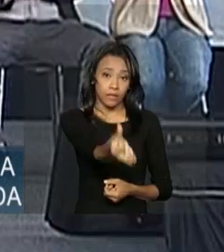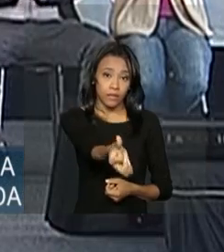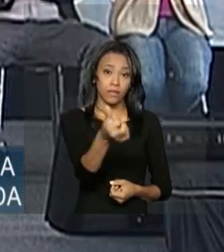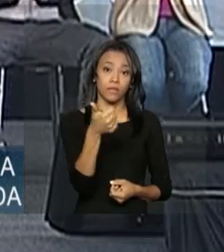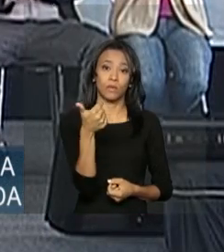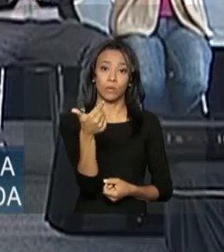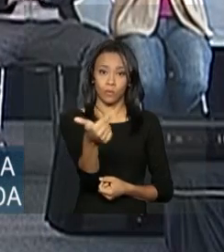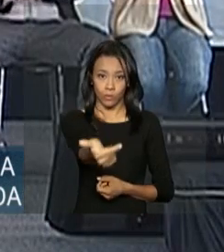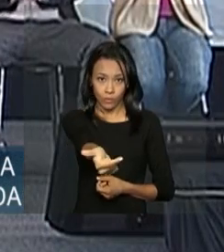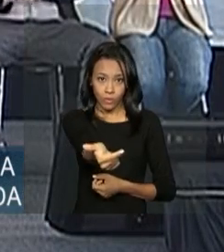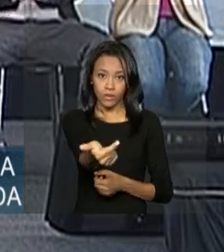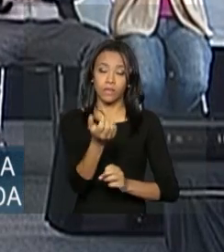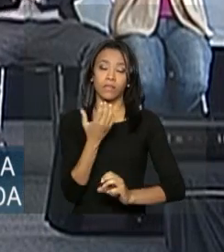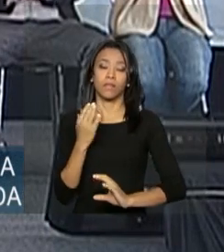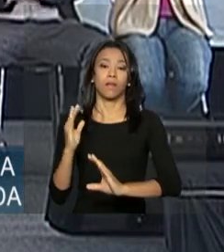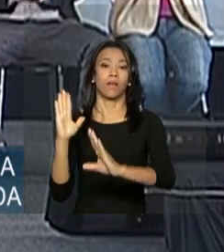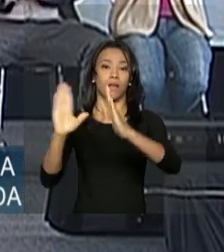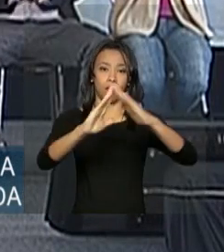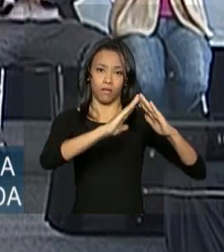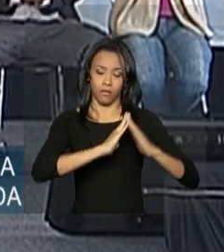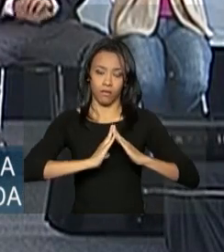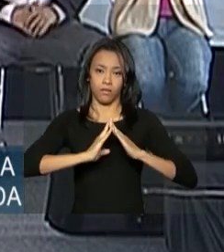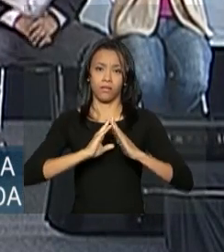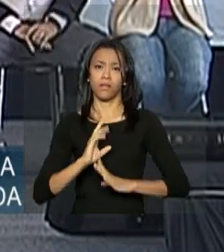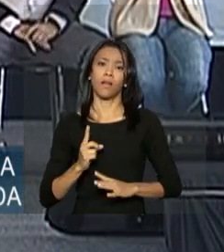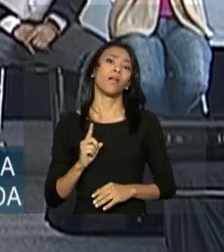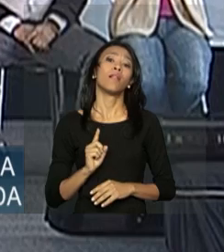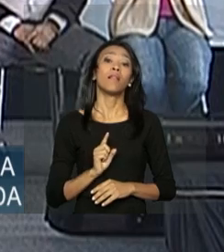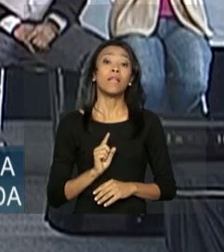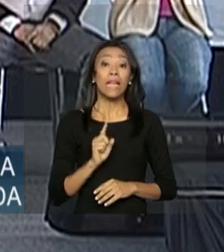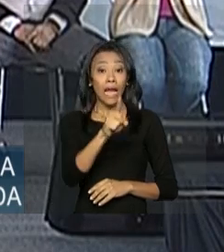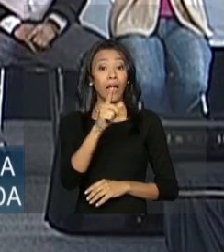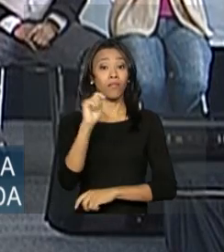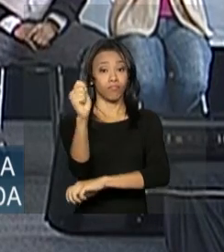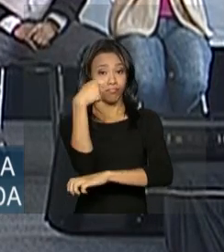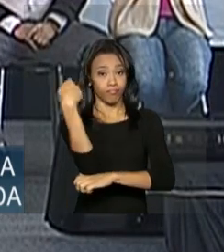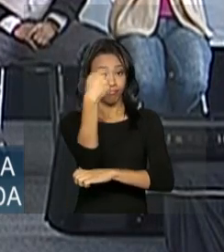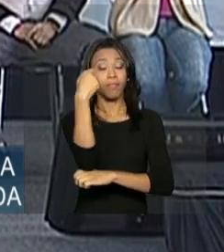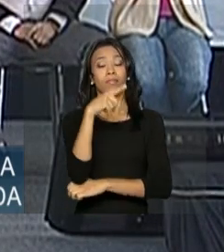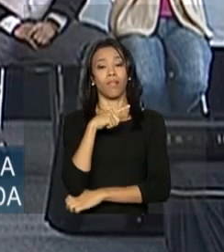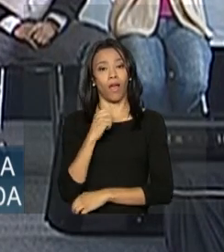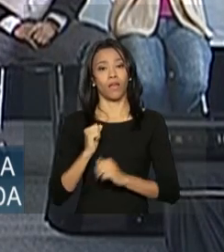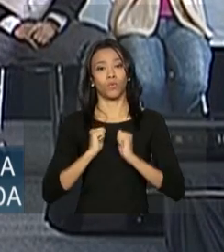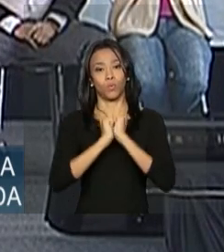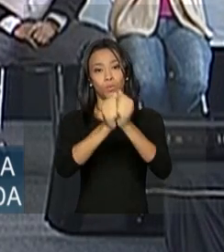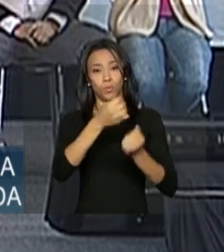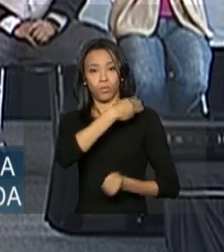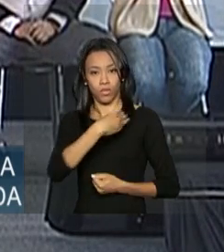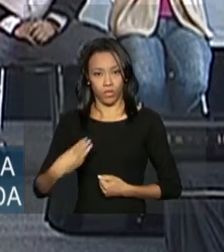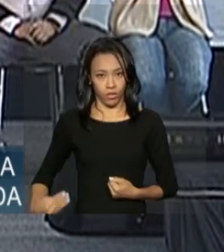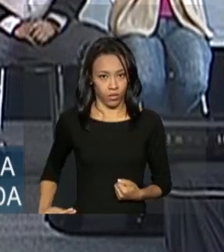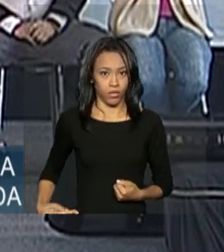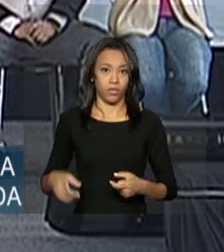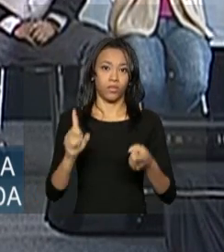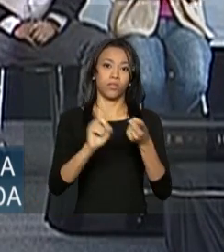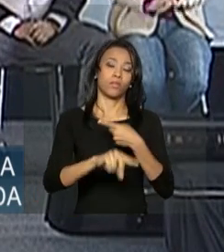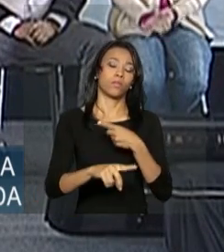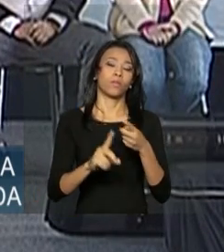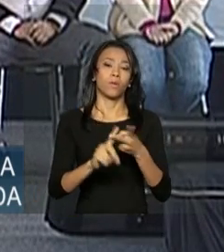362 moradias. Lá está o ministro Miguel Rosseto, o prefeito